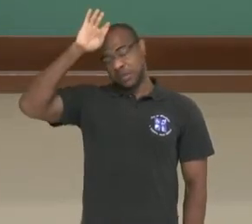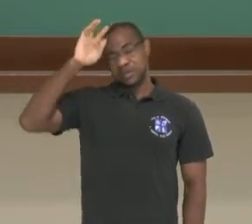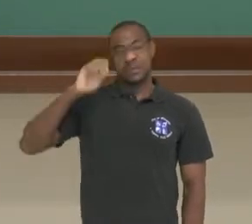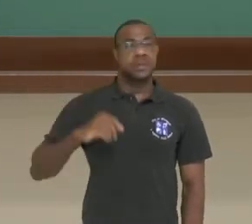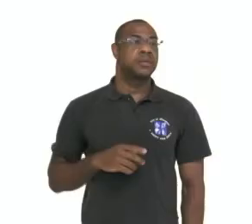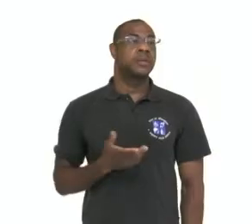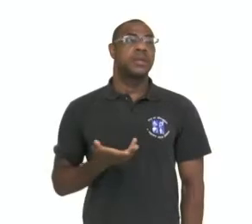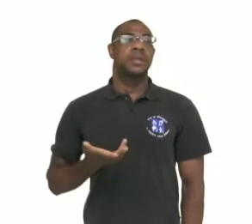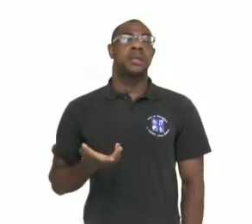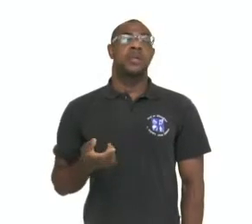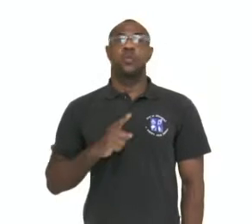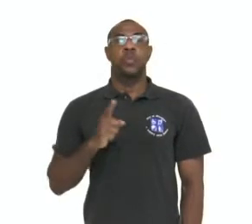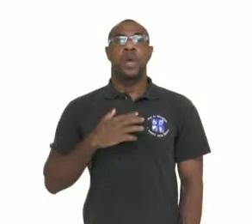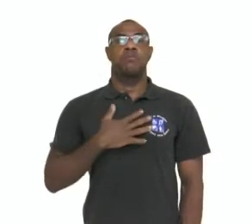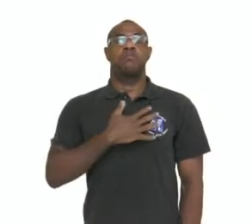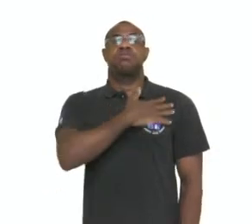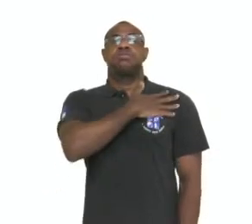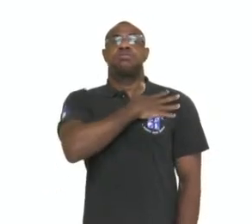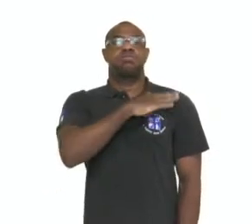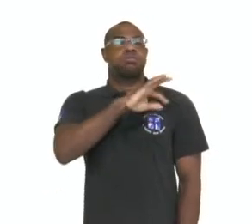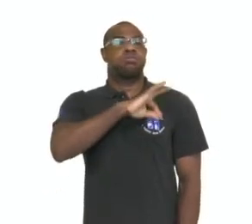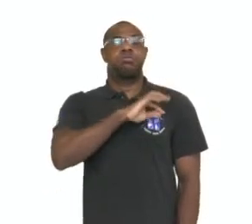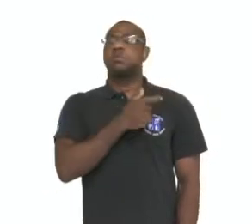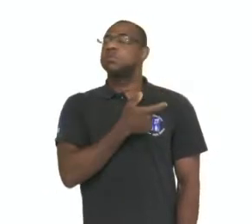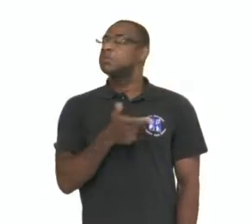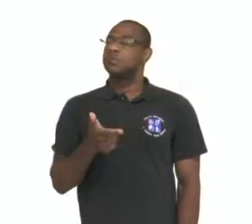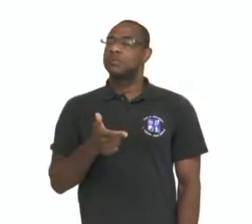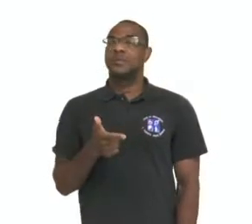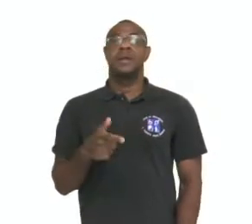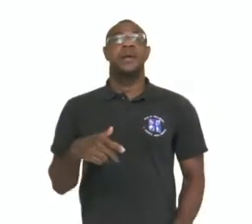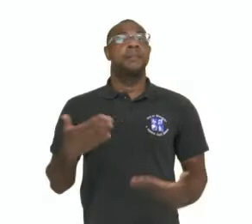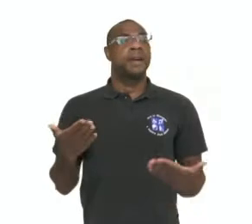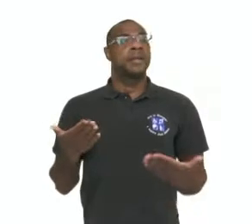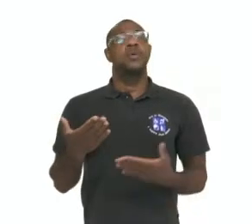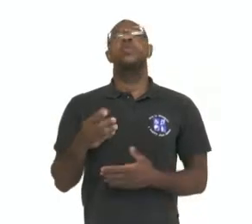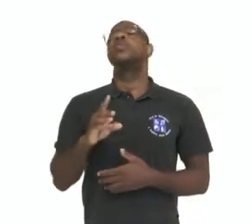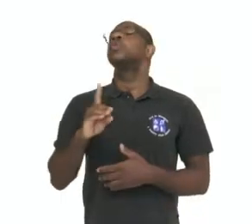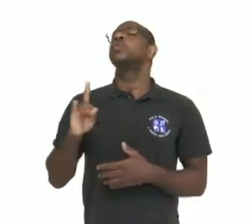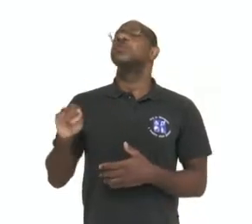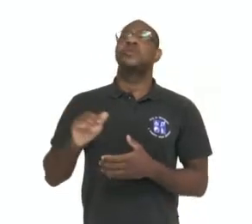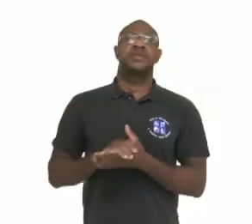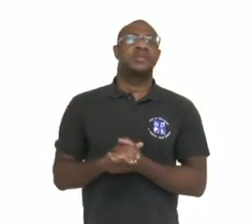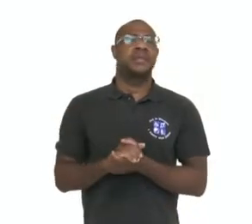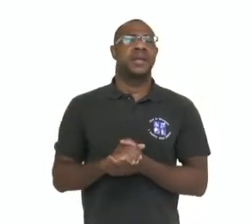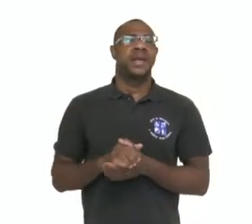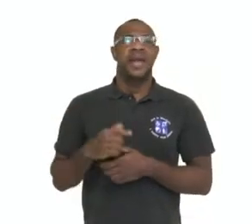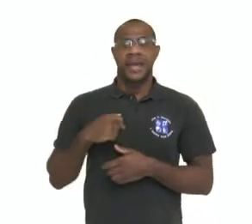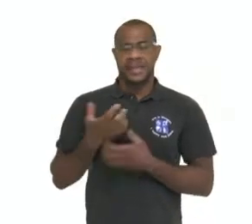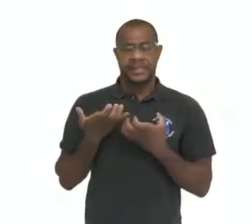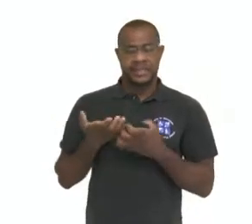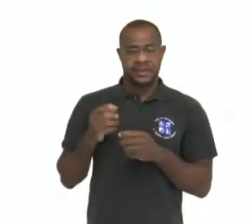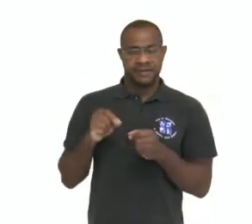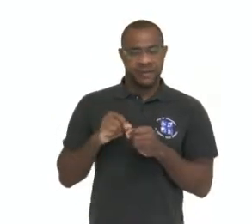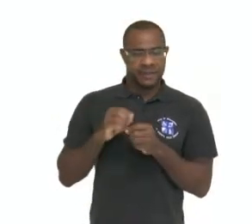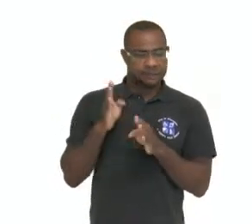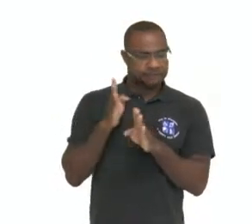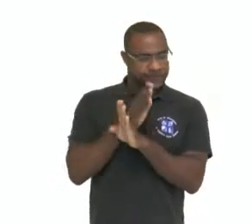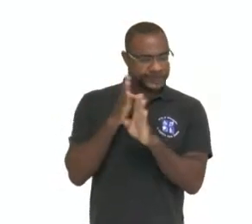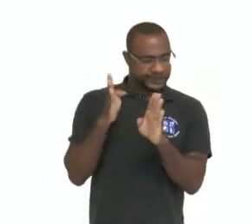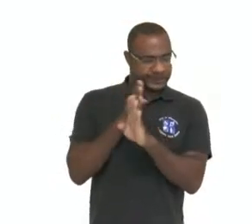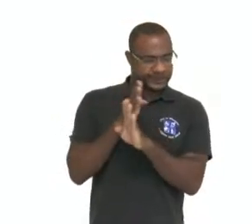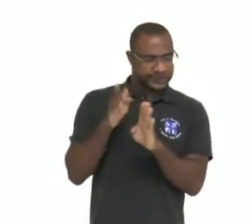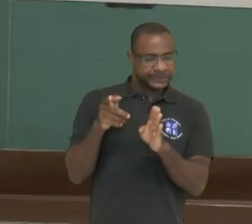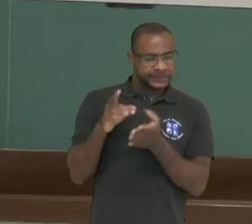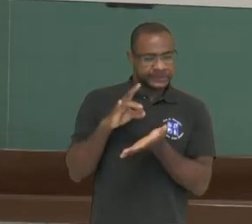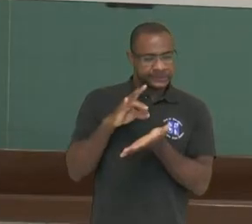a ser um general, sim. Num belo dia, armou uma cilada, uma traição com o